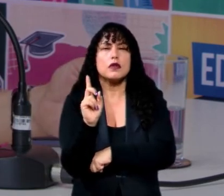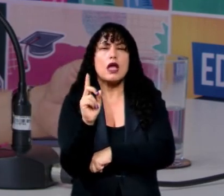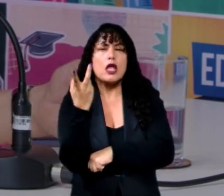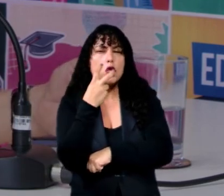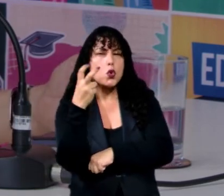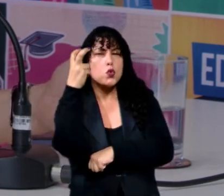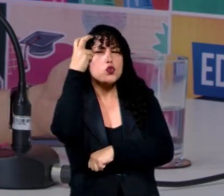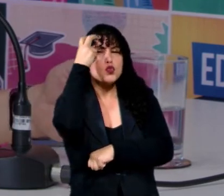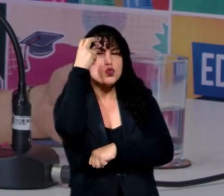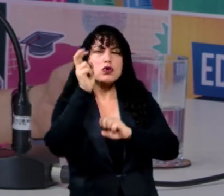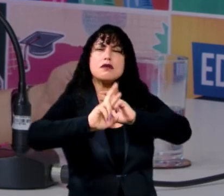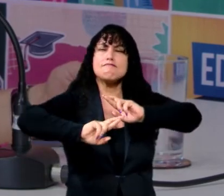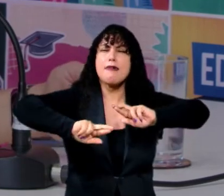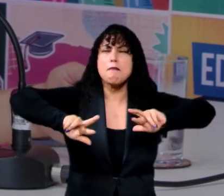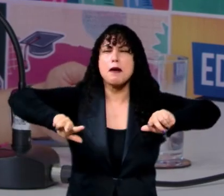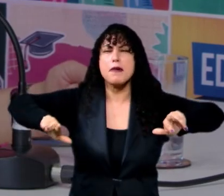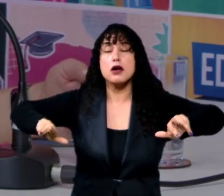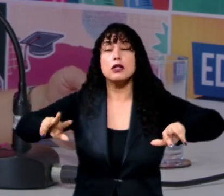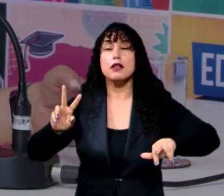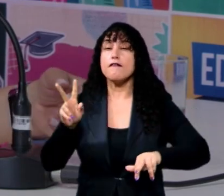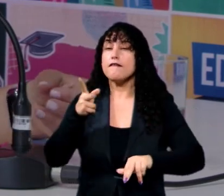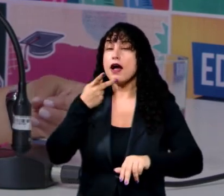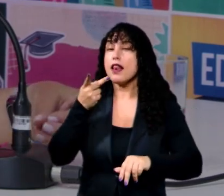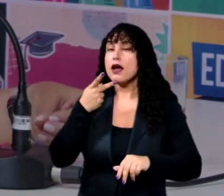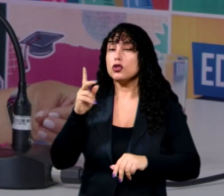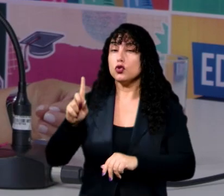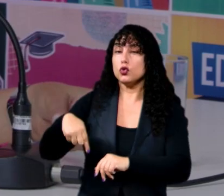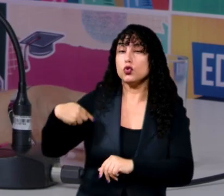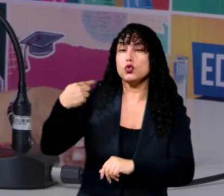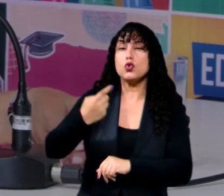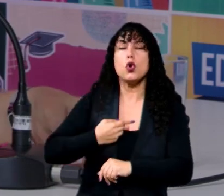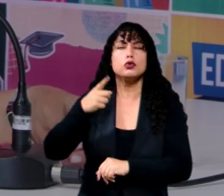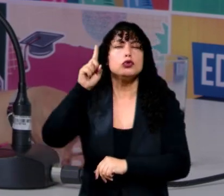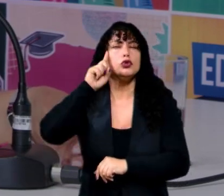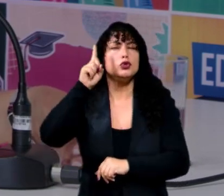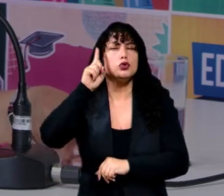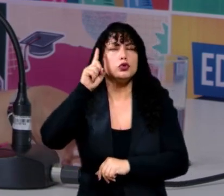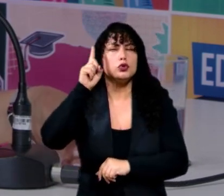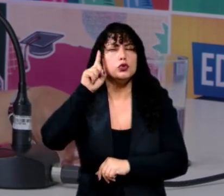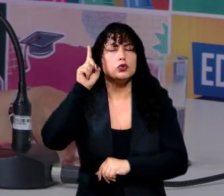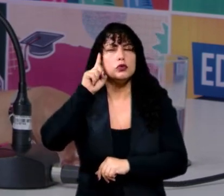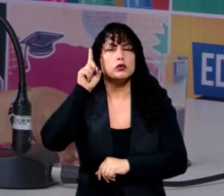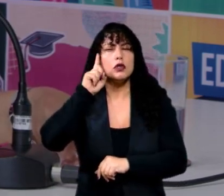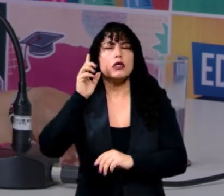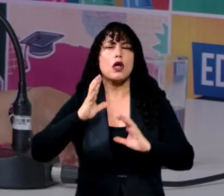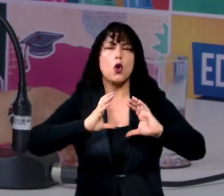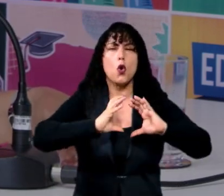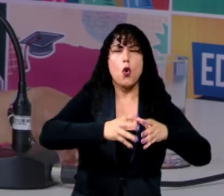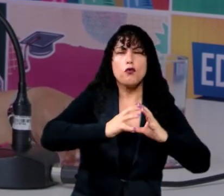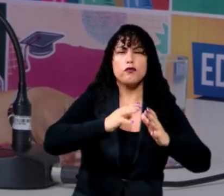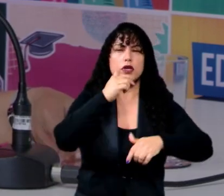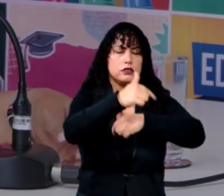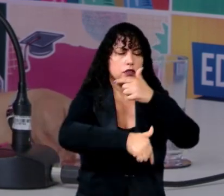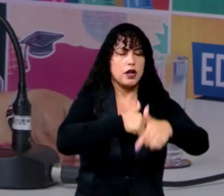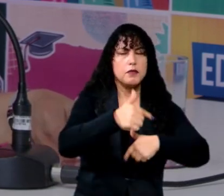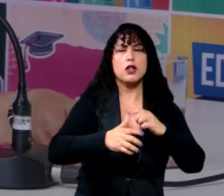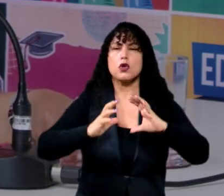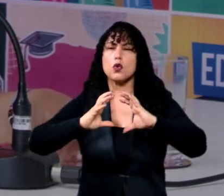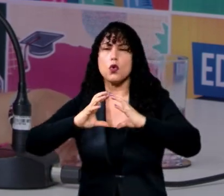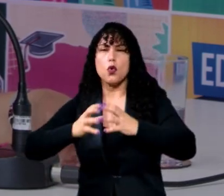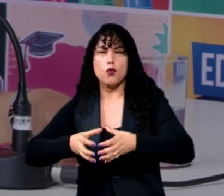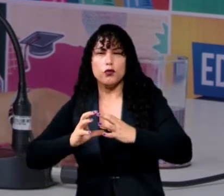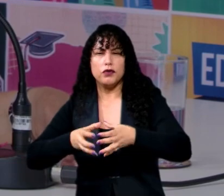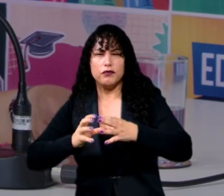Entre culturas diferentes. Nós estamos falando do nosso dia a dia, da convivência no trabalho, da